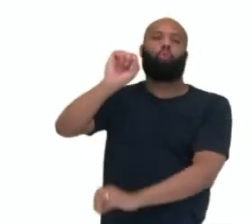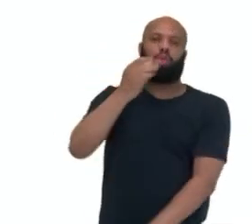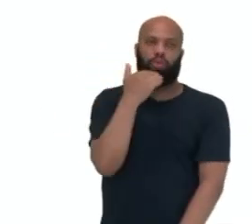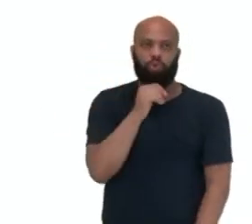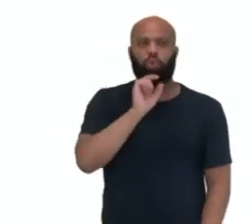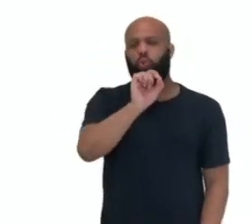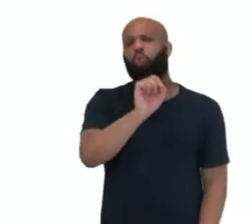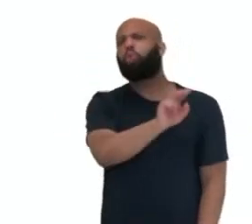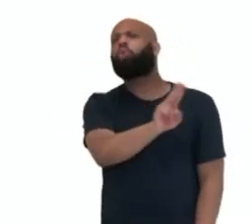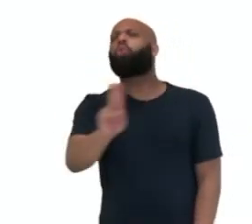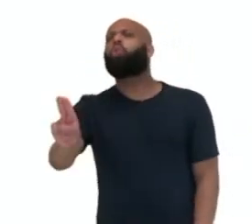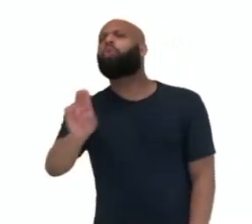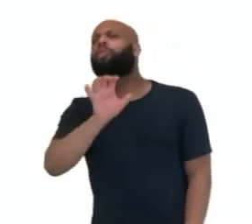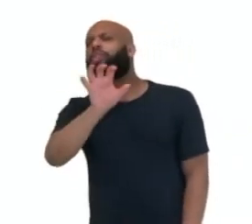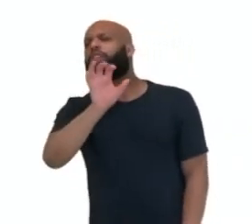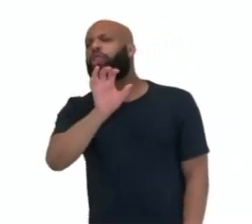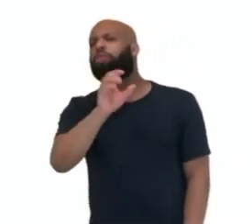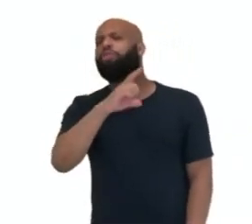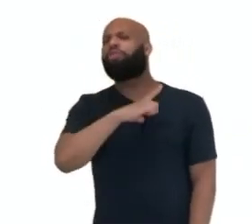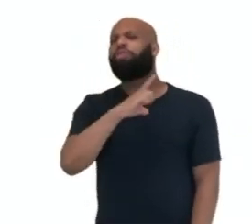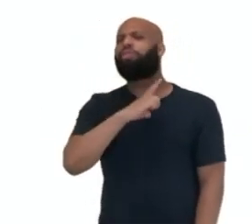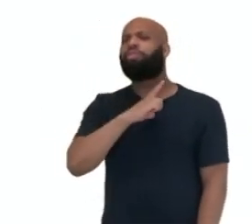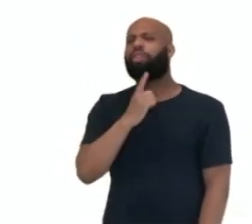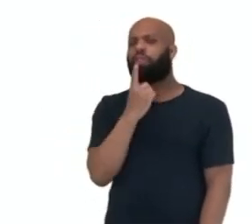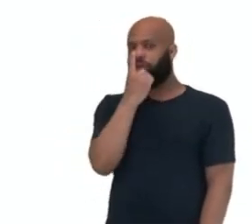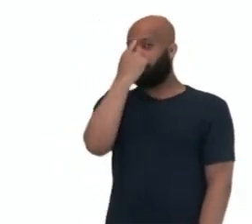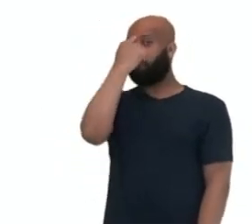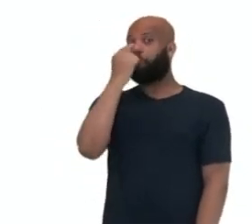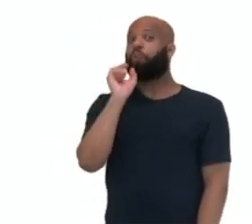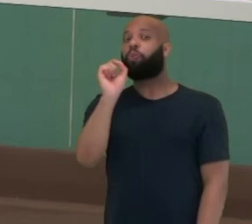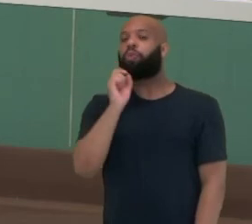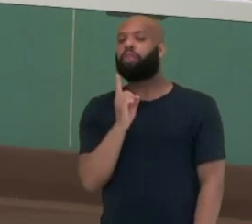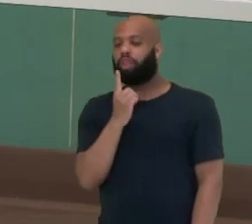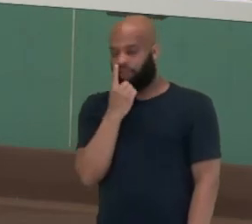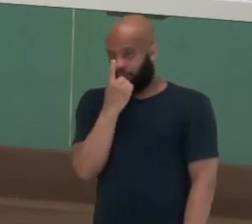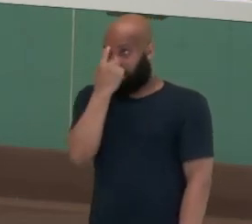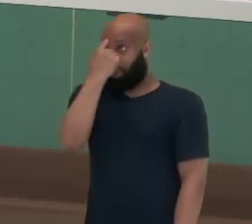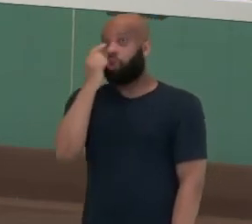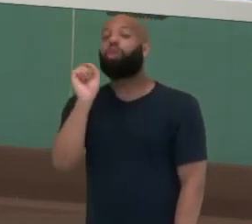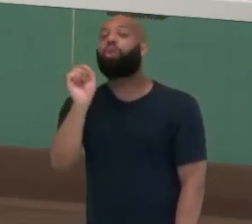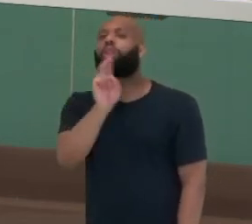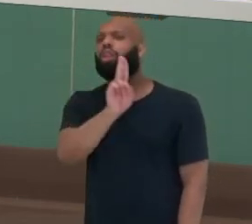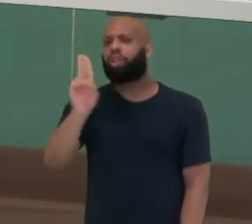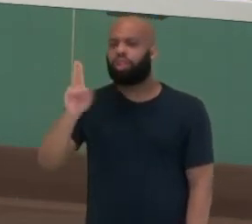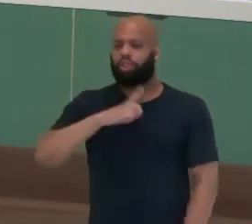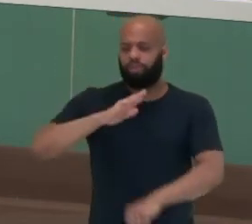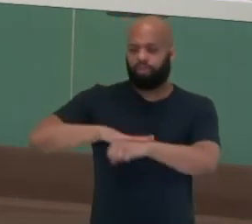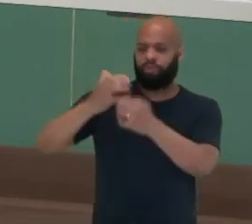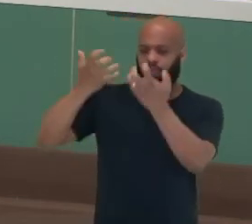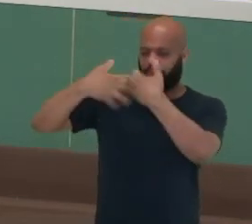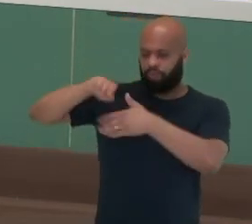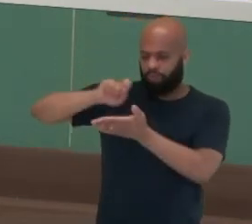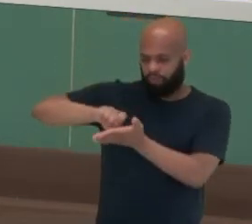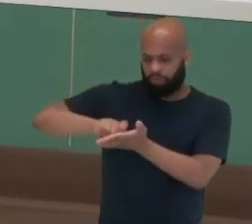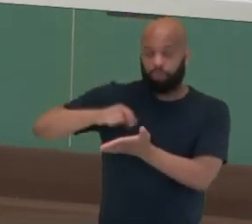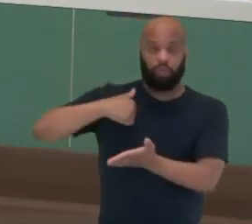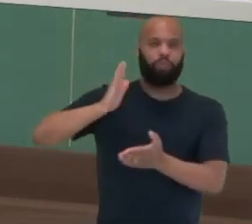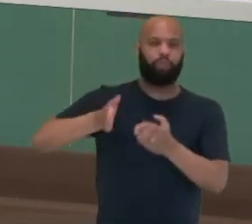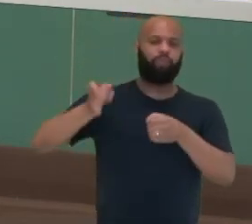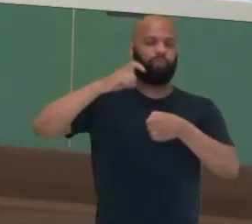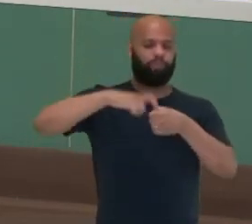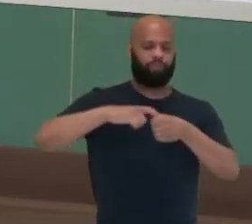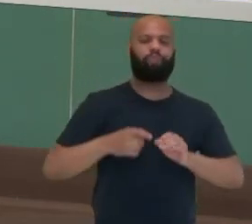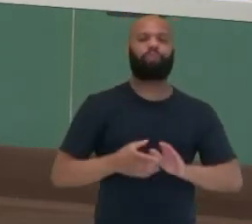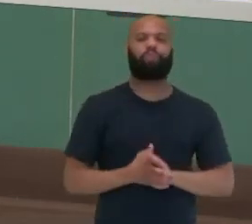esses receptores encontrados na cavidade nasal, na parte superior dela? Vou dar um tempinho para vocês e eu já retorno.